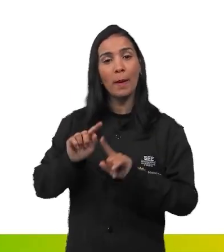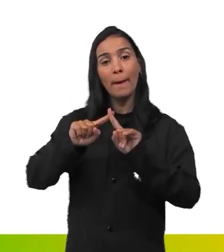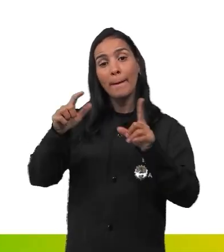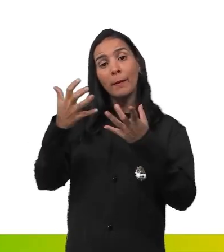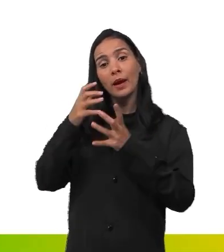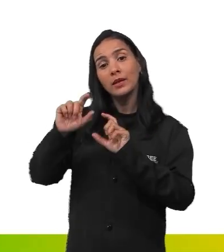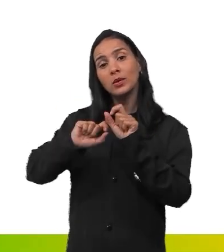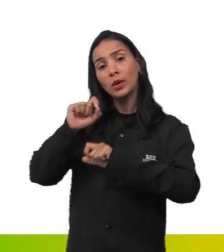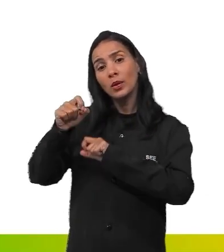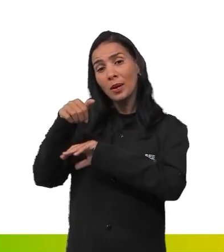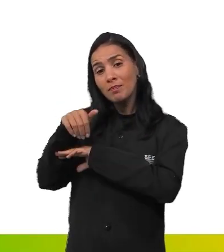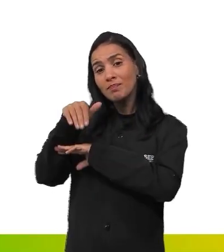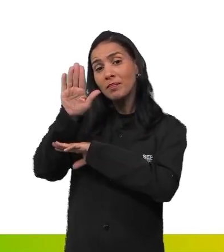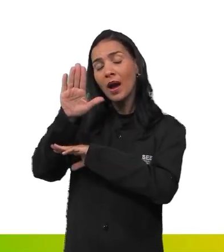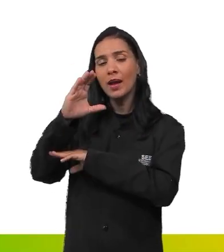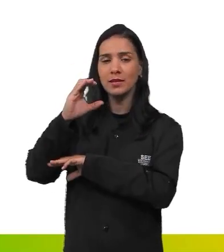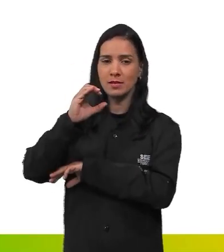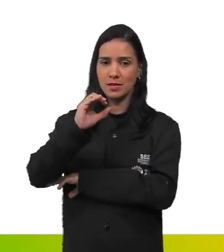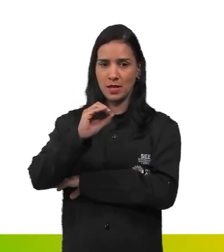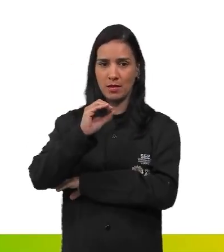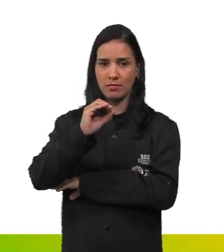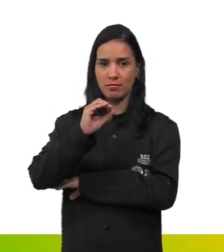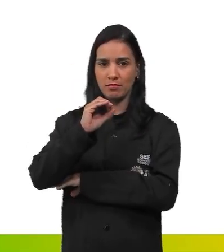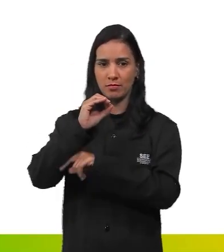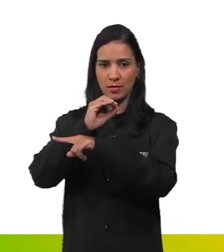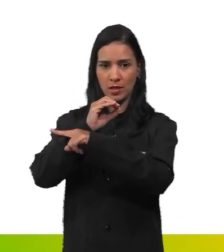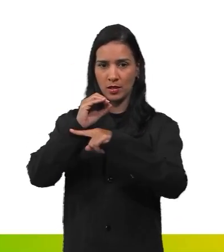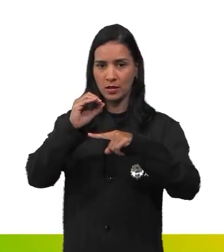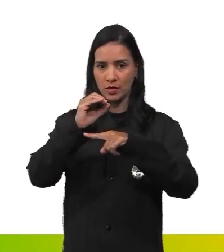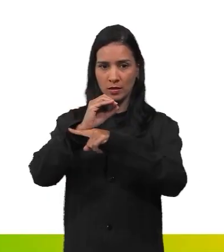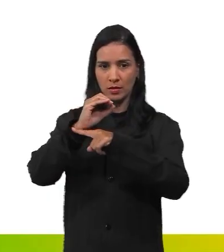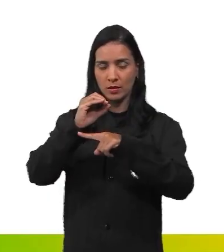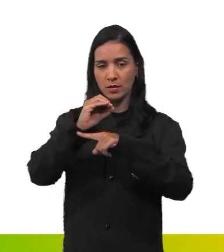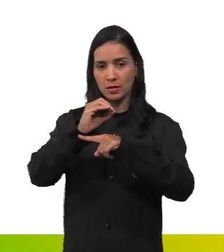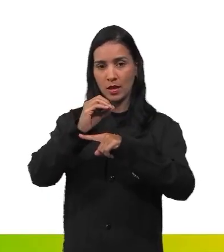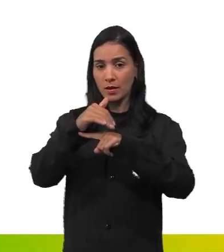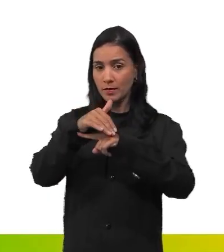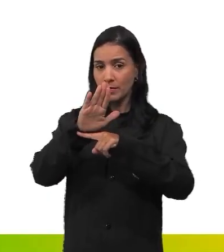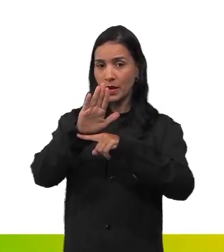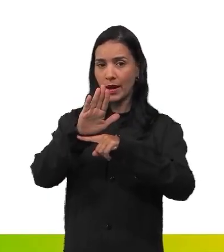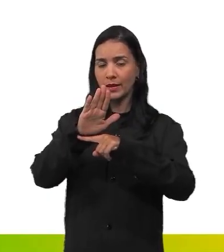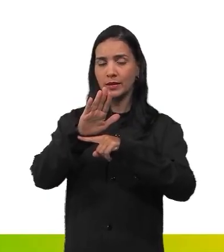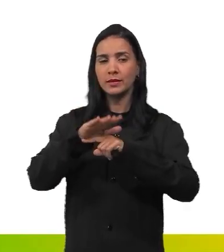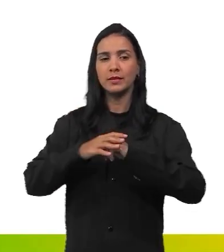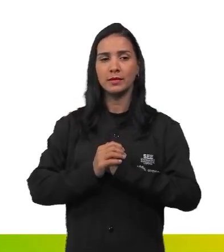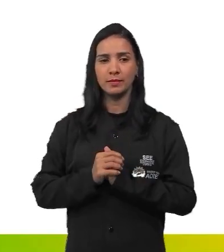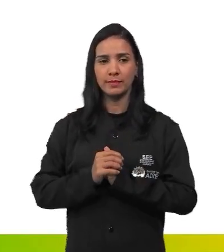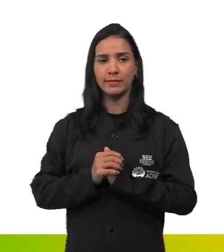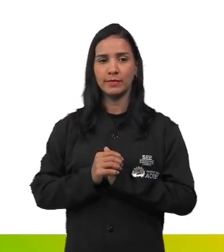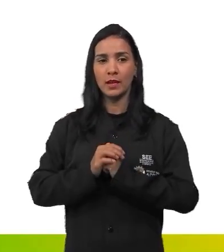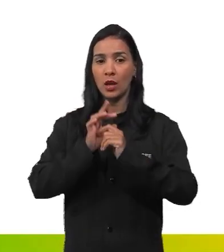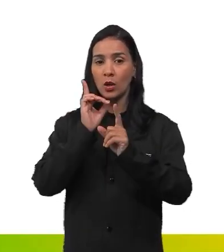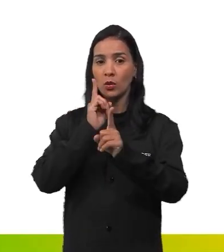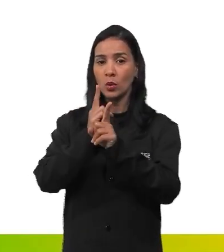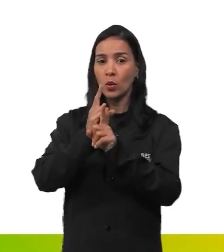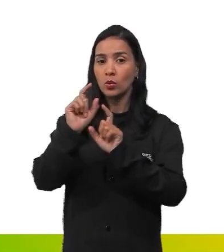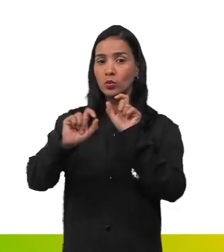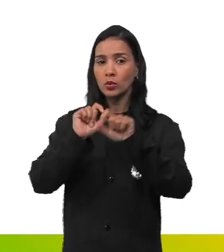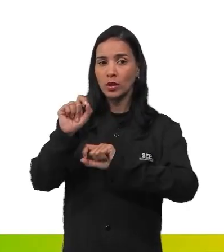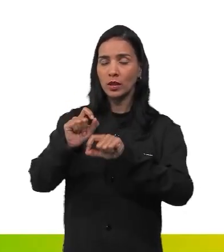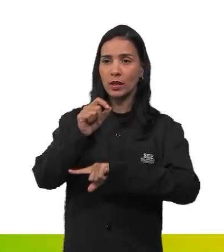primeira passagem aqui. Se você fizer isso, você vai ter n menor do